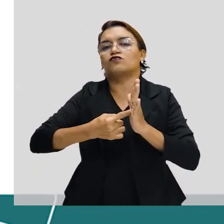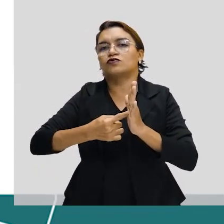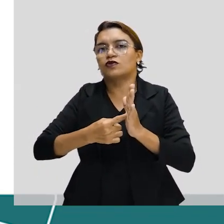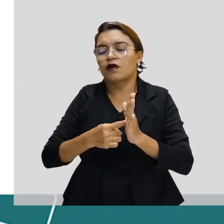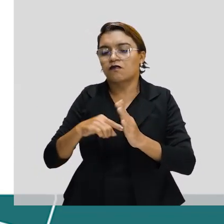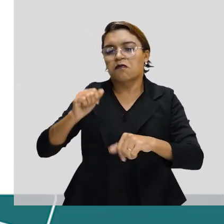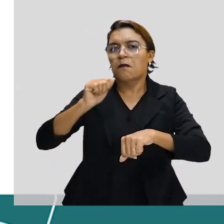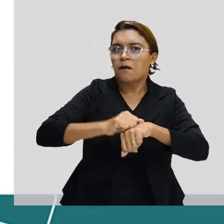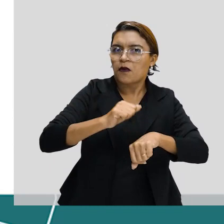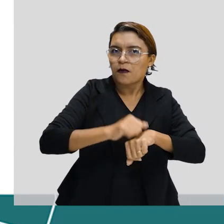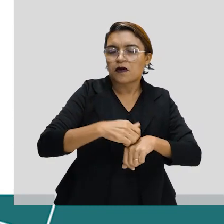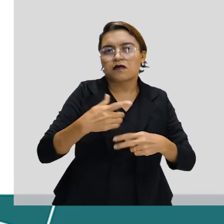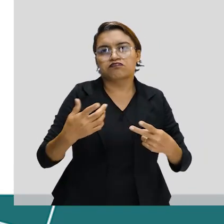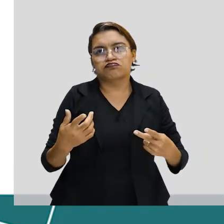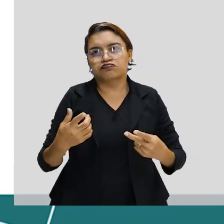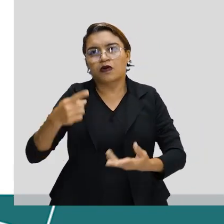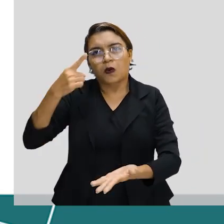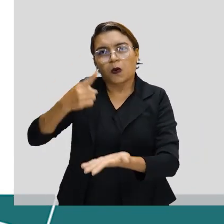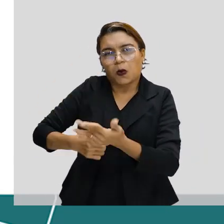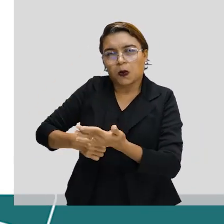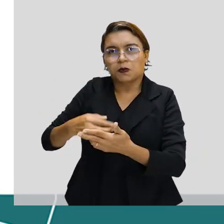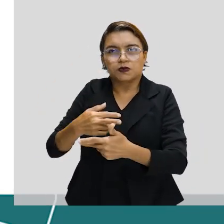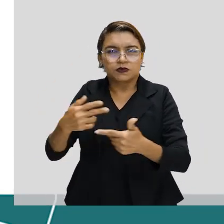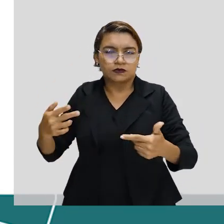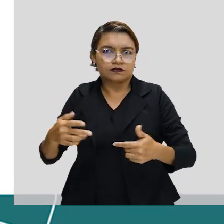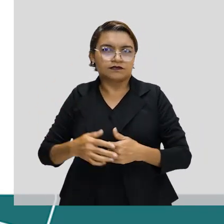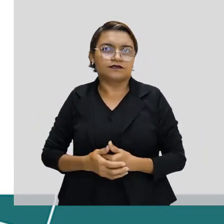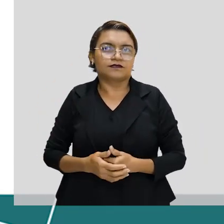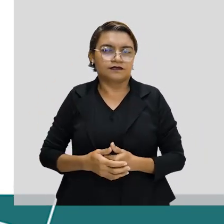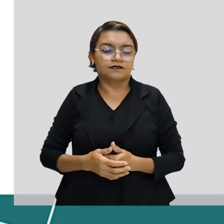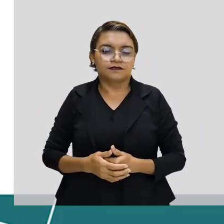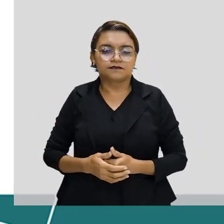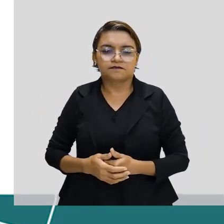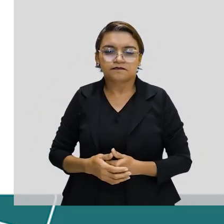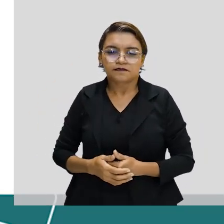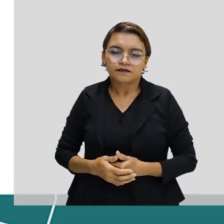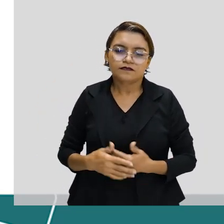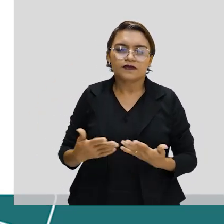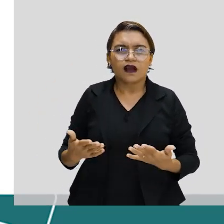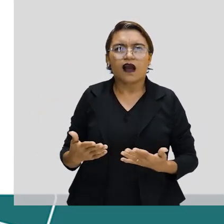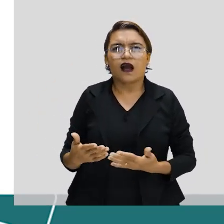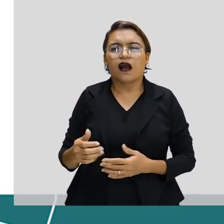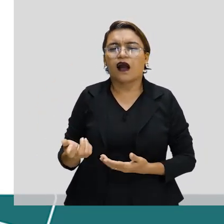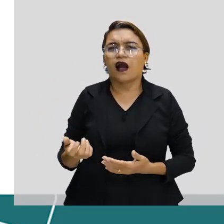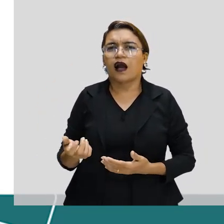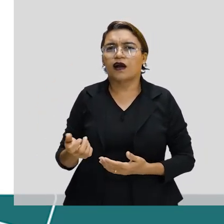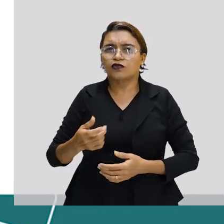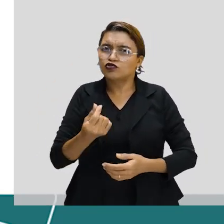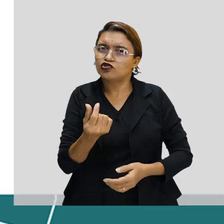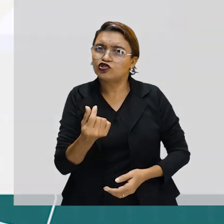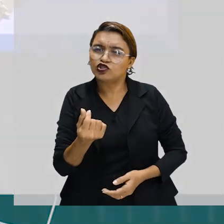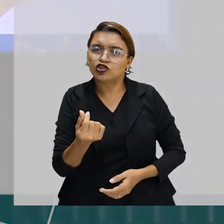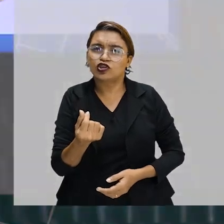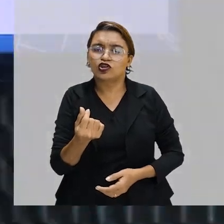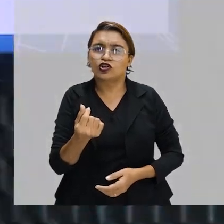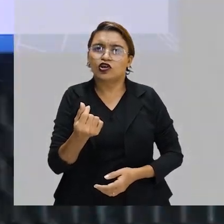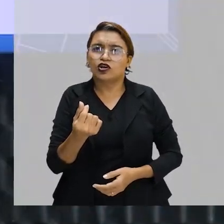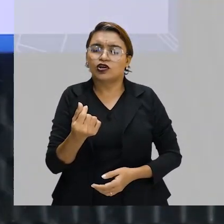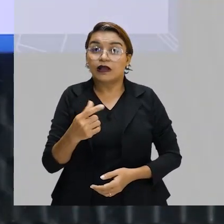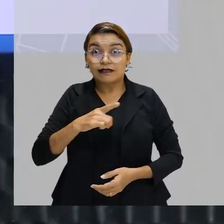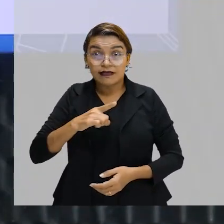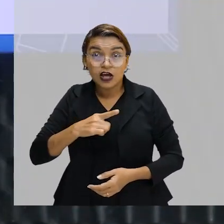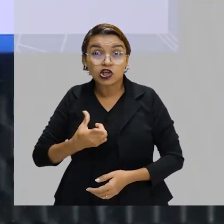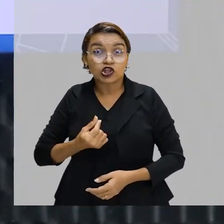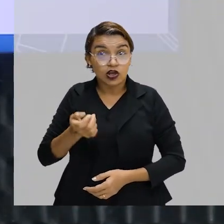Pobreza, concordata, tá bom? Quem que escafede? Quem tem dinheiro. Ah, bota dinheiro fora do país. Fulano de tal saiu do país.